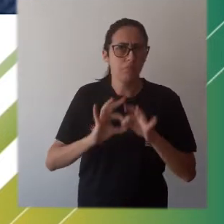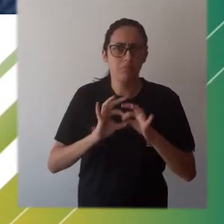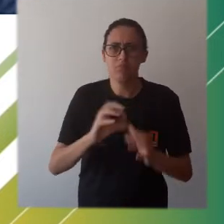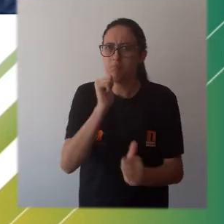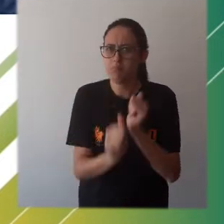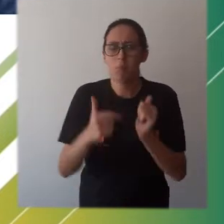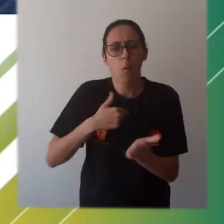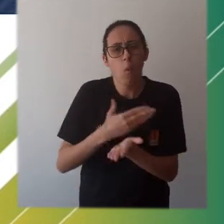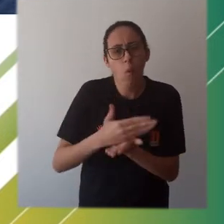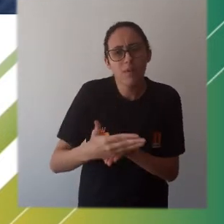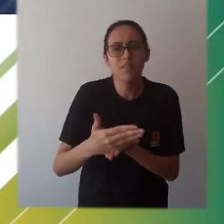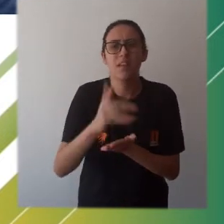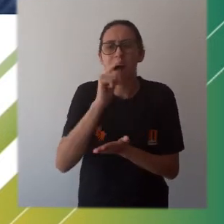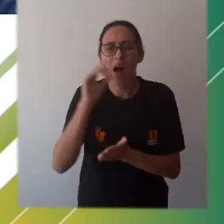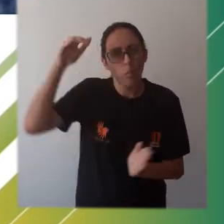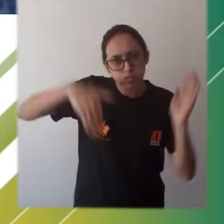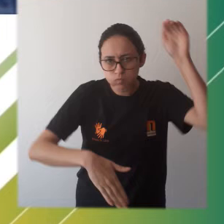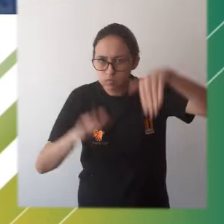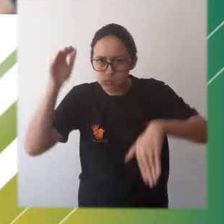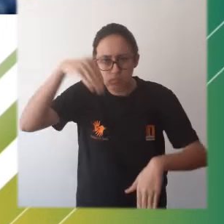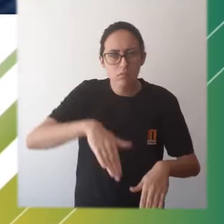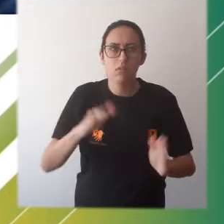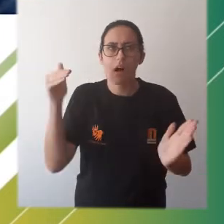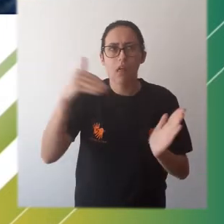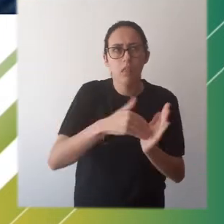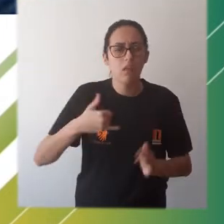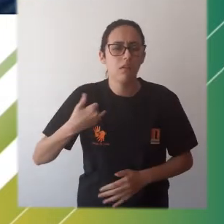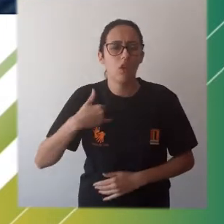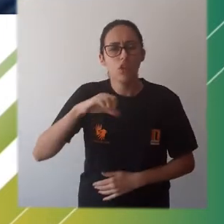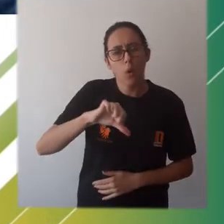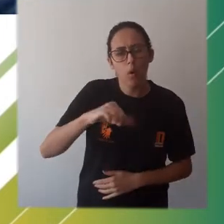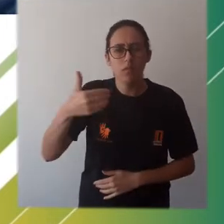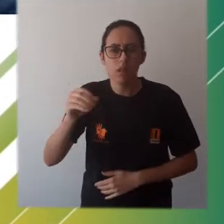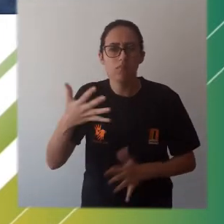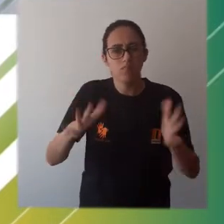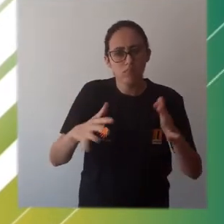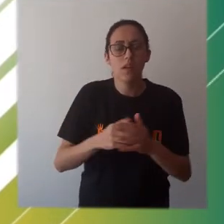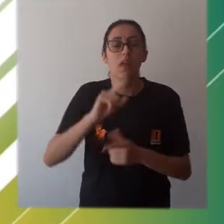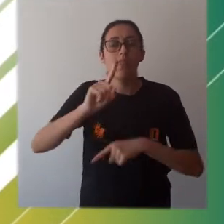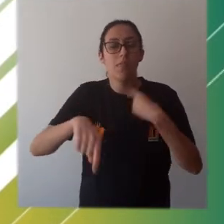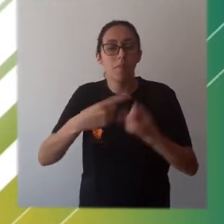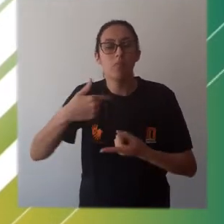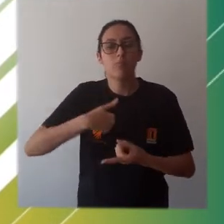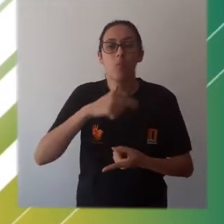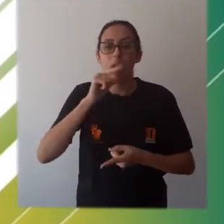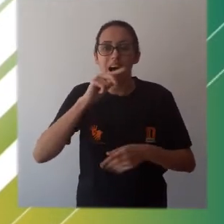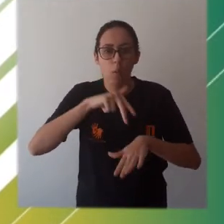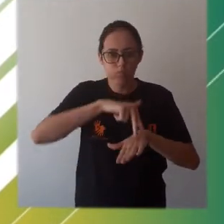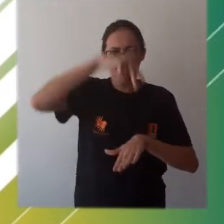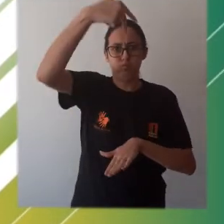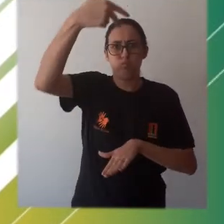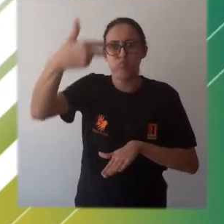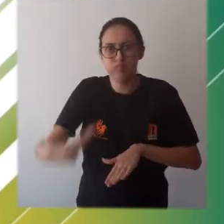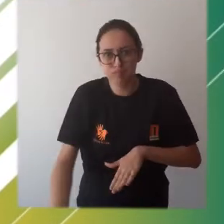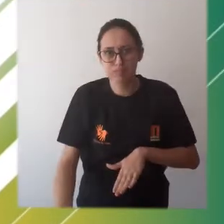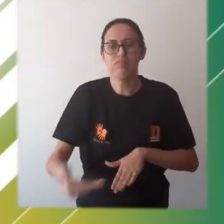ao esporte, comecei com esporte aquático, fui atleta de natação até os 9, 10 anos, migrei para os saltos